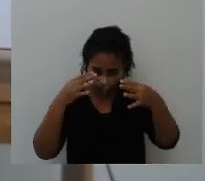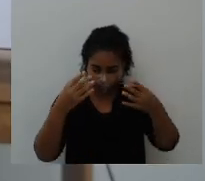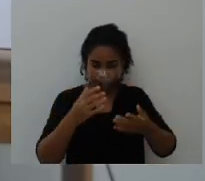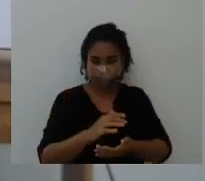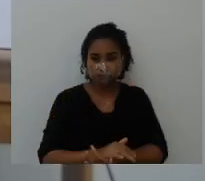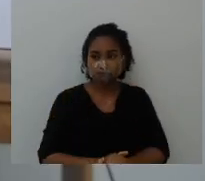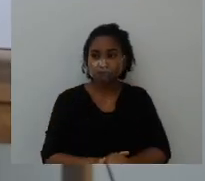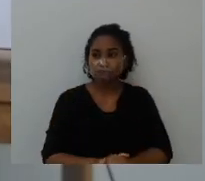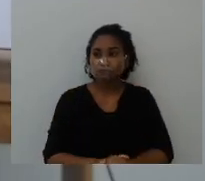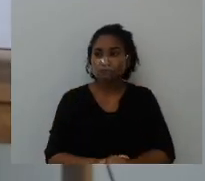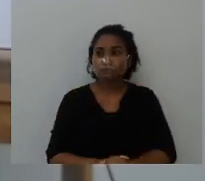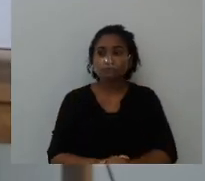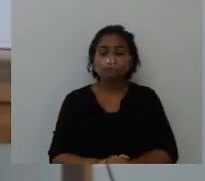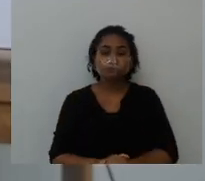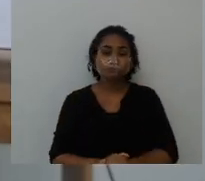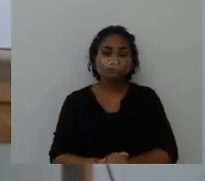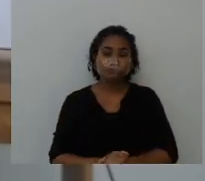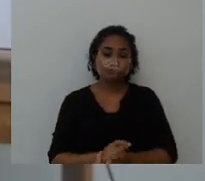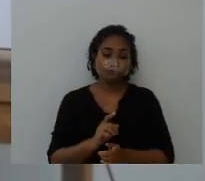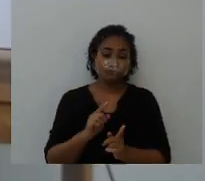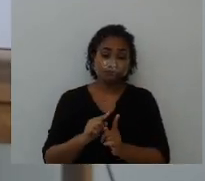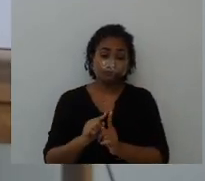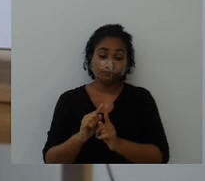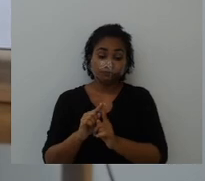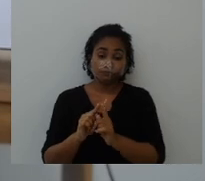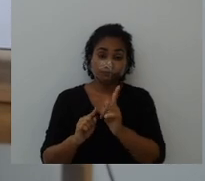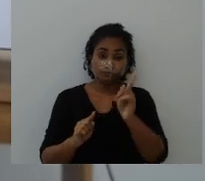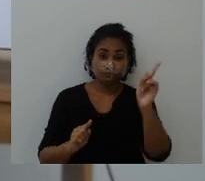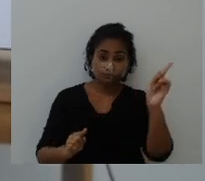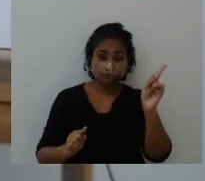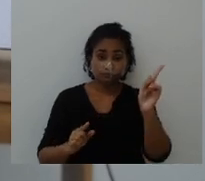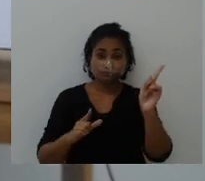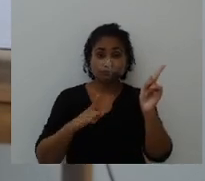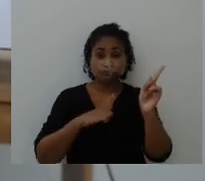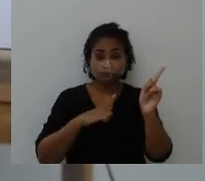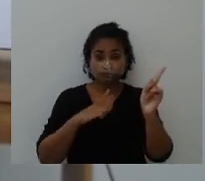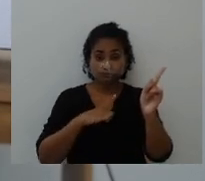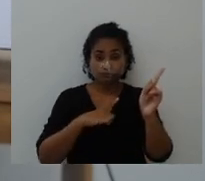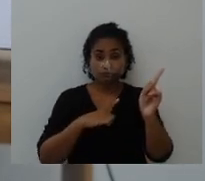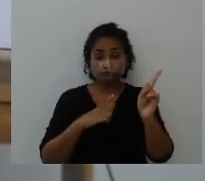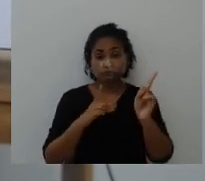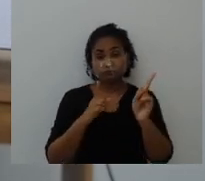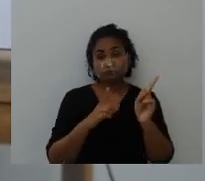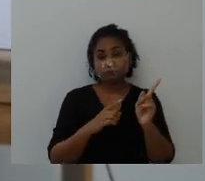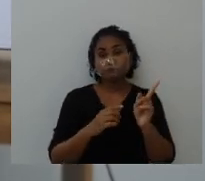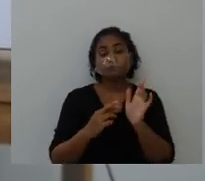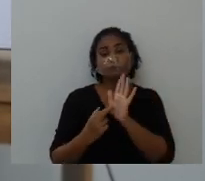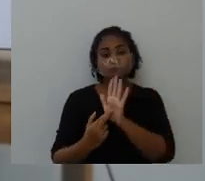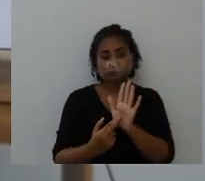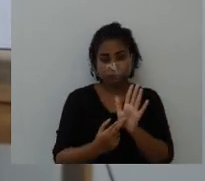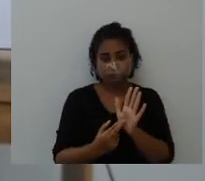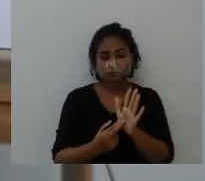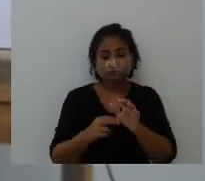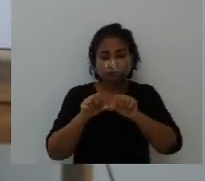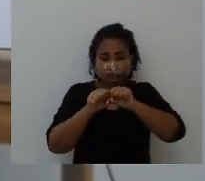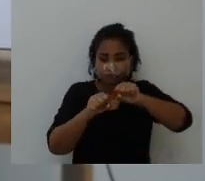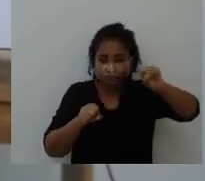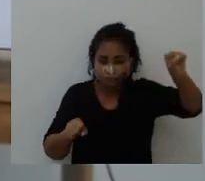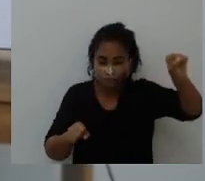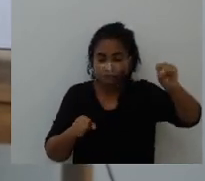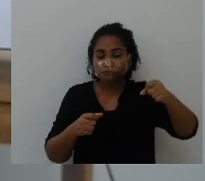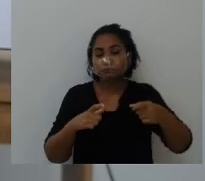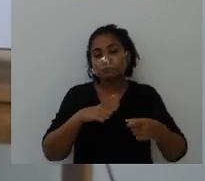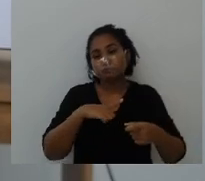mim, desse ponto aqui, ó, de A para B, você tem essa tração dessa corda, que está sendo representada aqui, perceba que ele